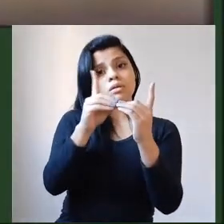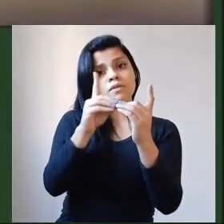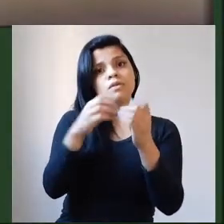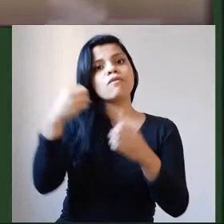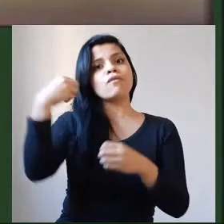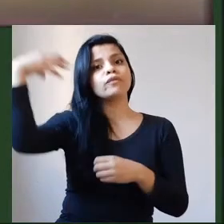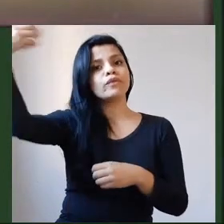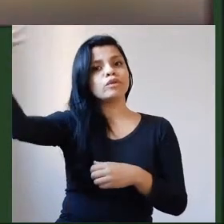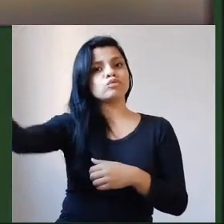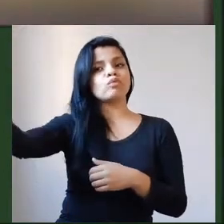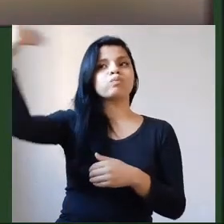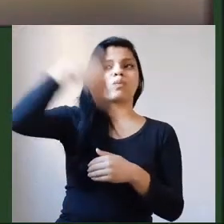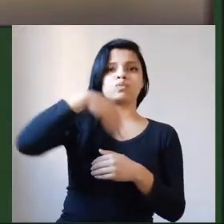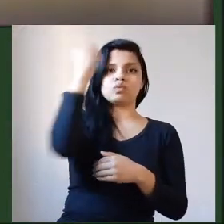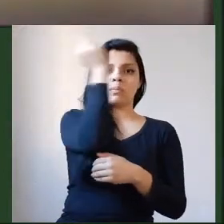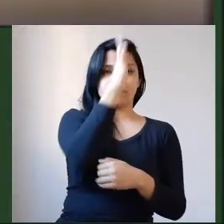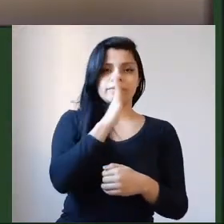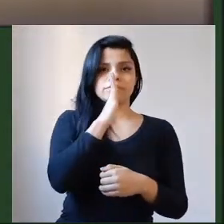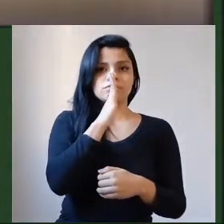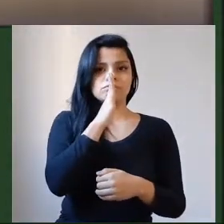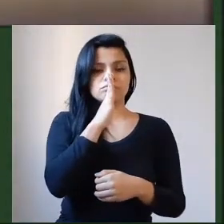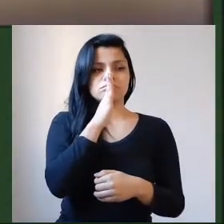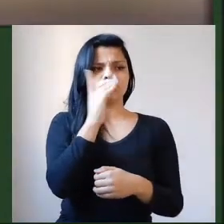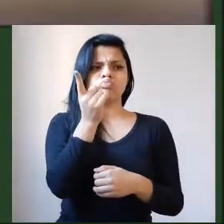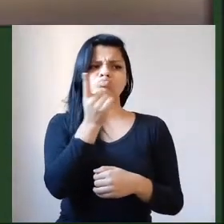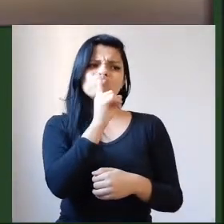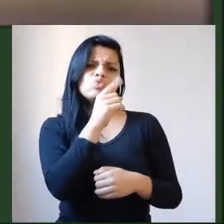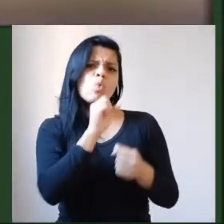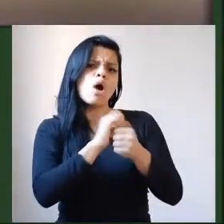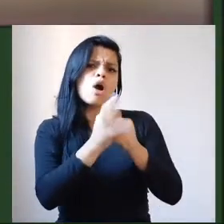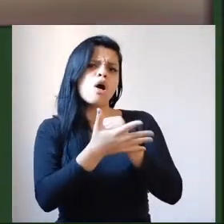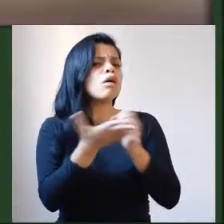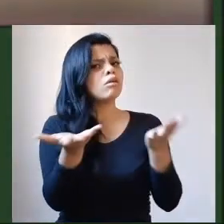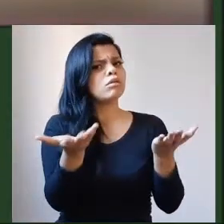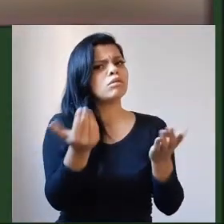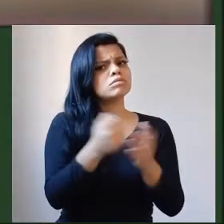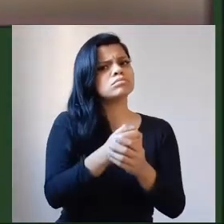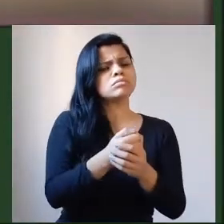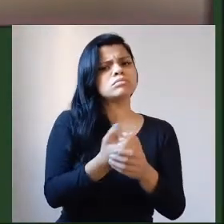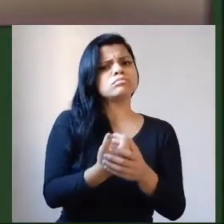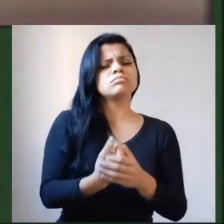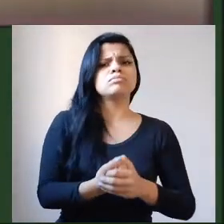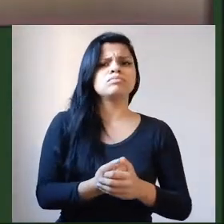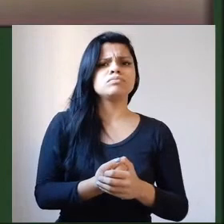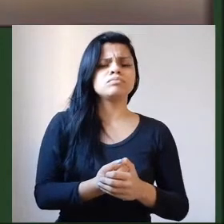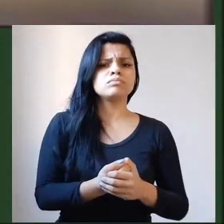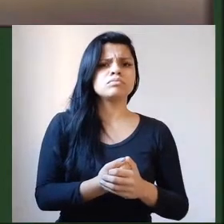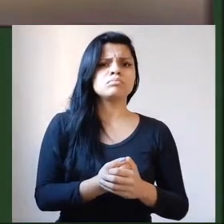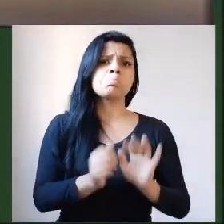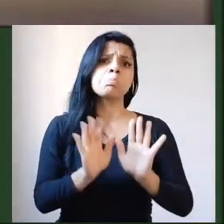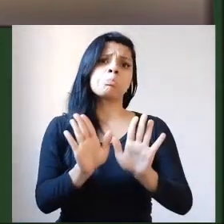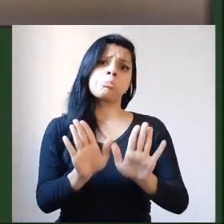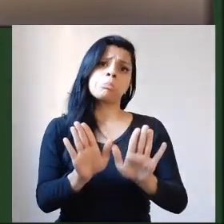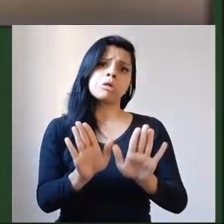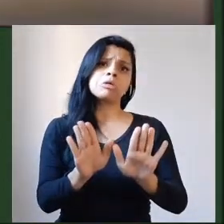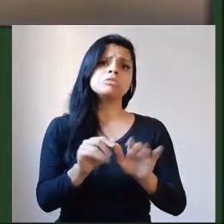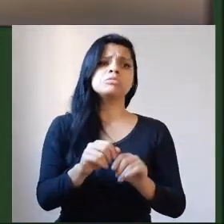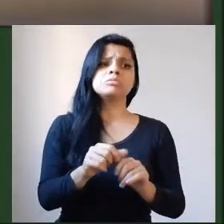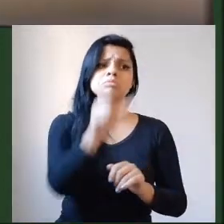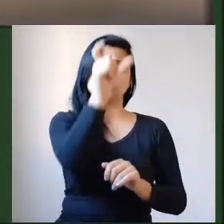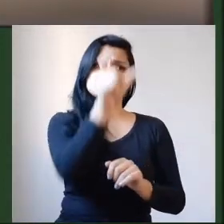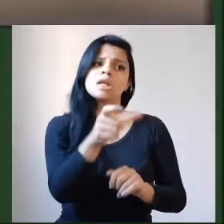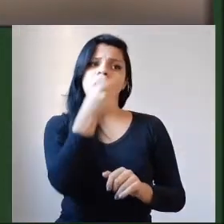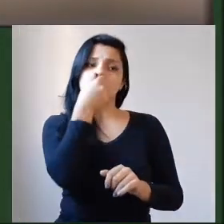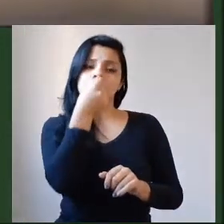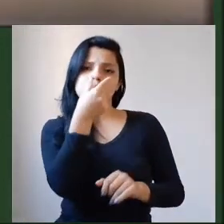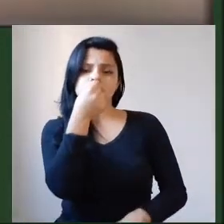acabei, como ela não era um caso suspeito, e na época a gente ainda tinha essa divisão de contatos com casos suspeitos e não suspeitos, eu não